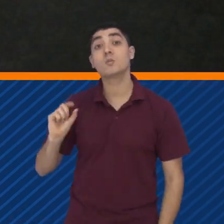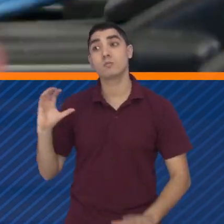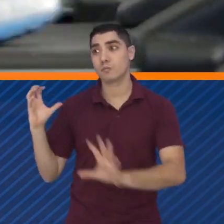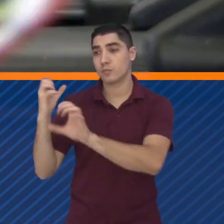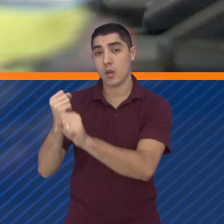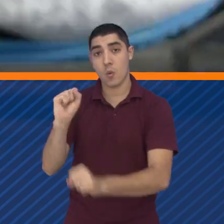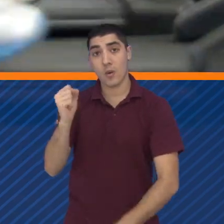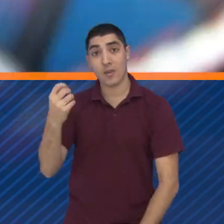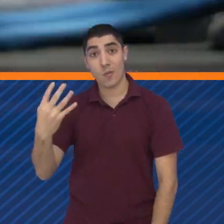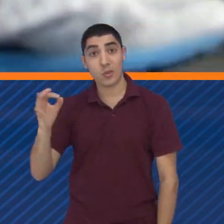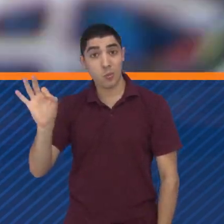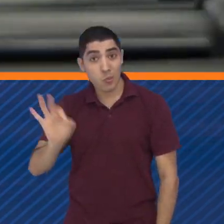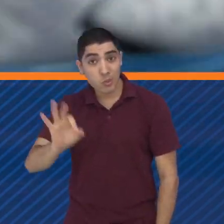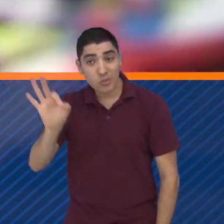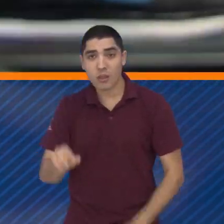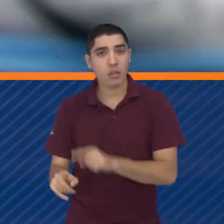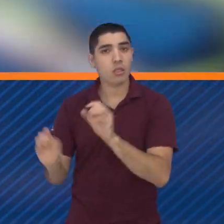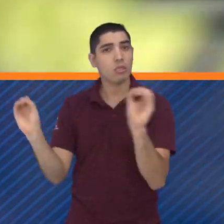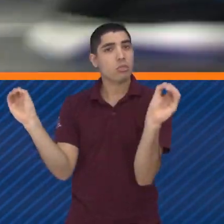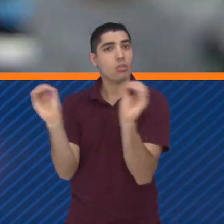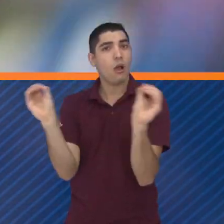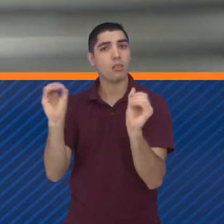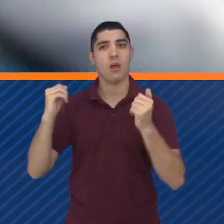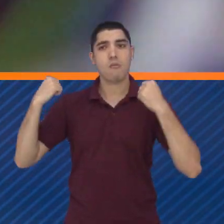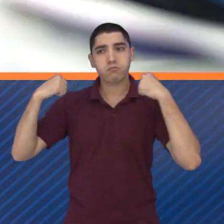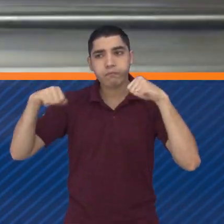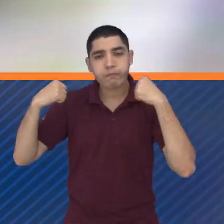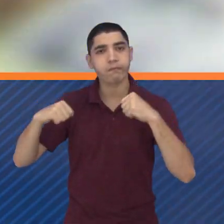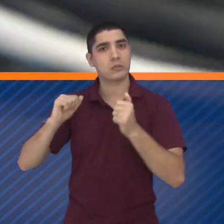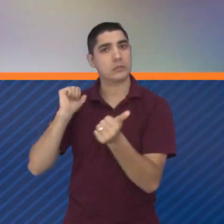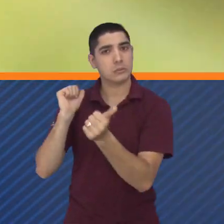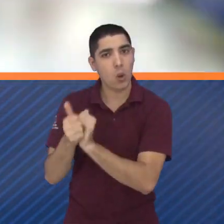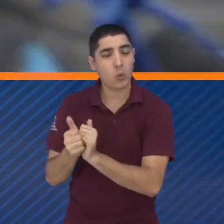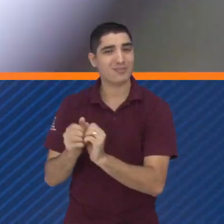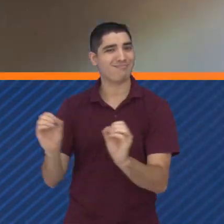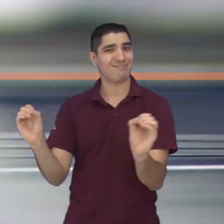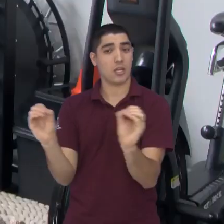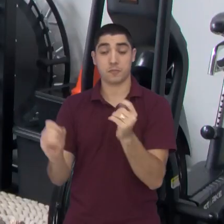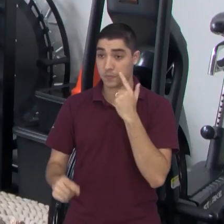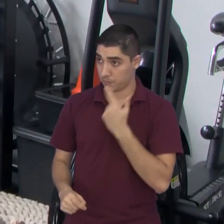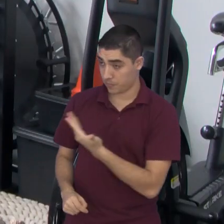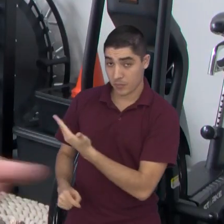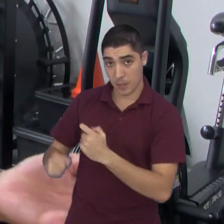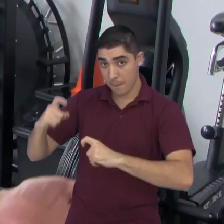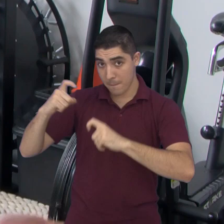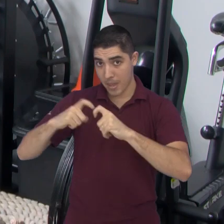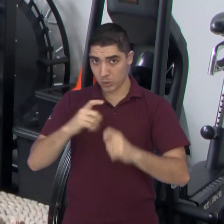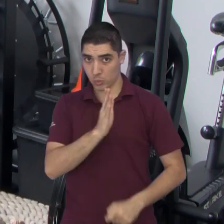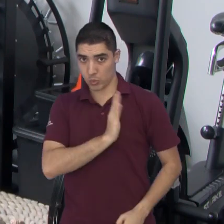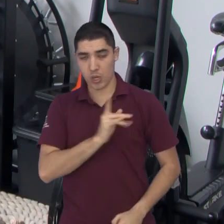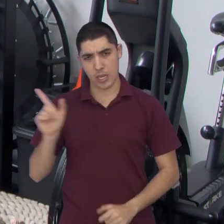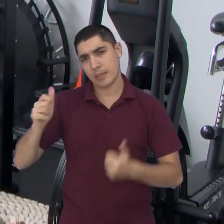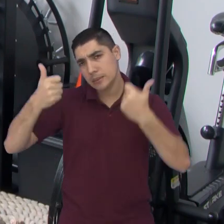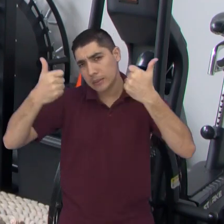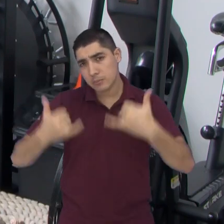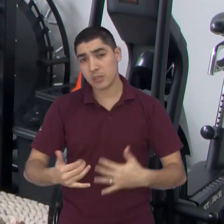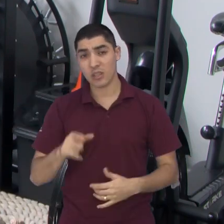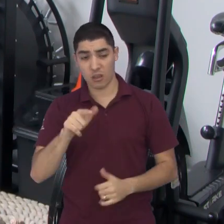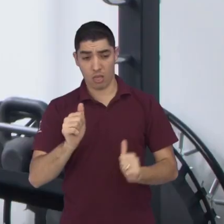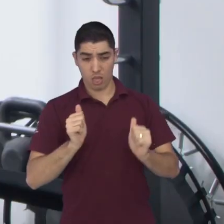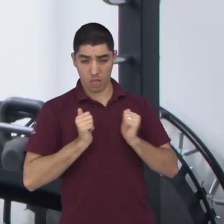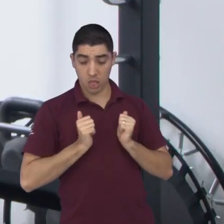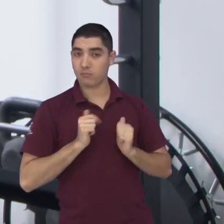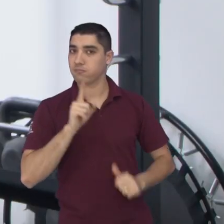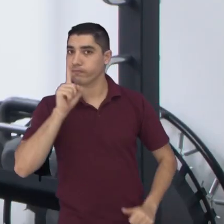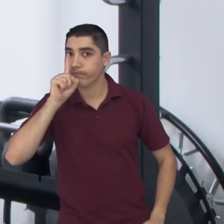maior 84% não praticam atividade física regularmente o cardiologista Marcelo Irga explica que esse